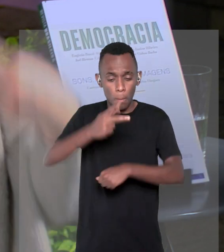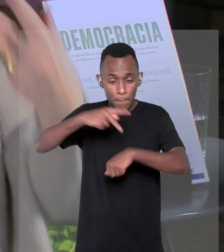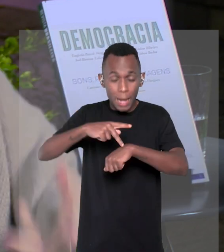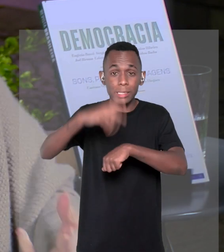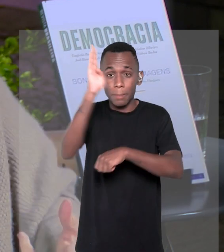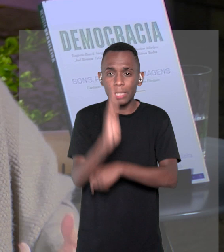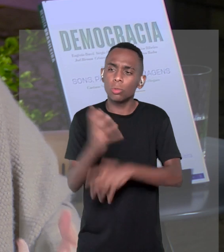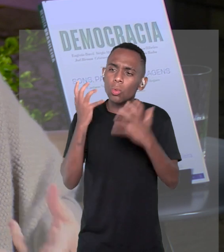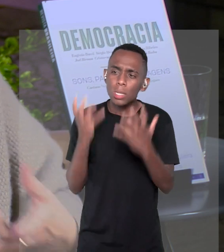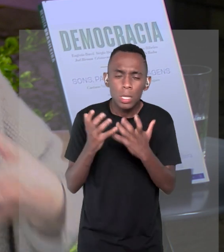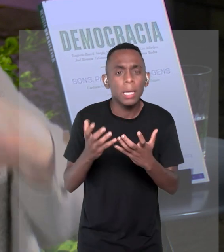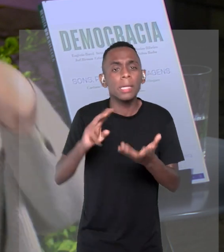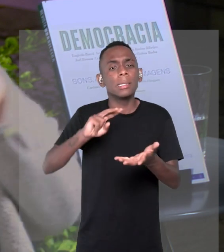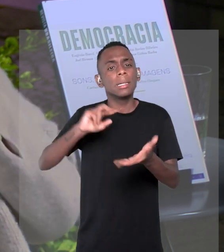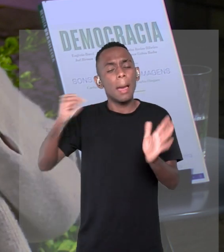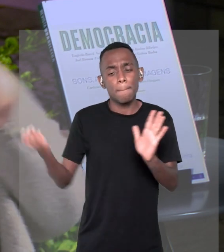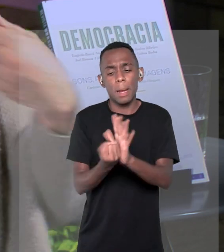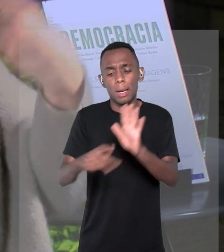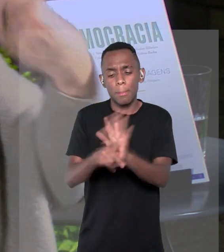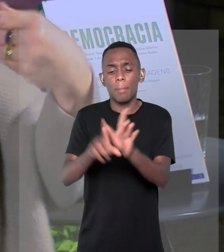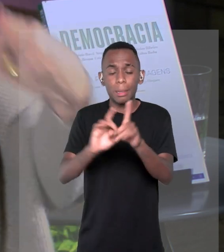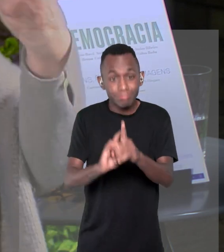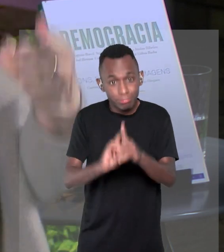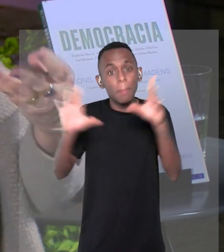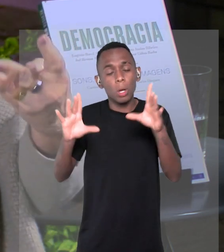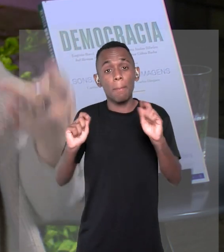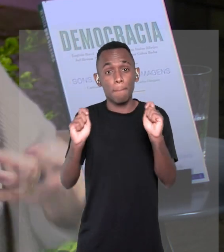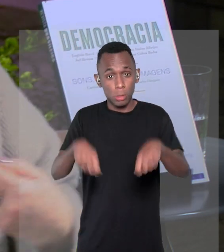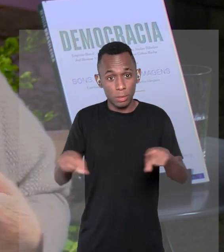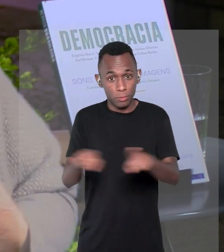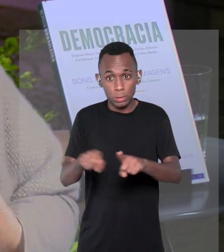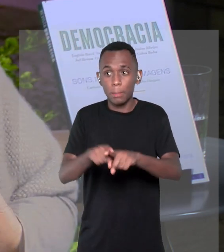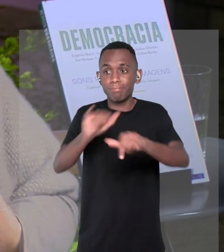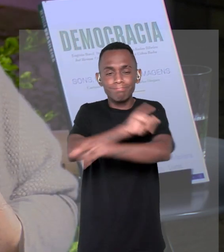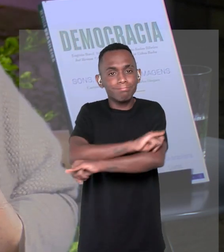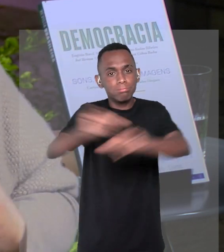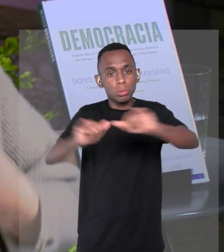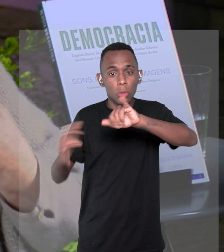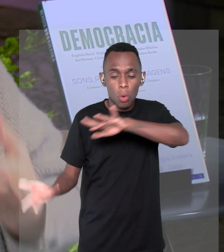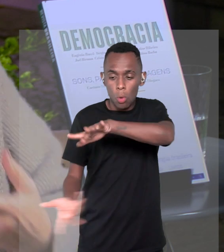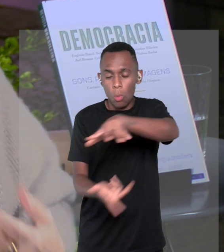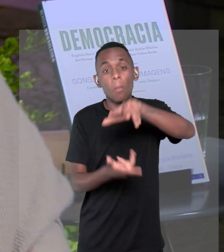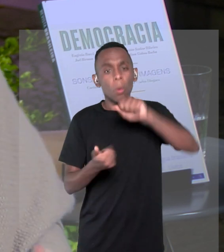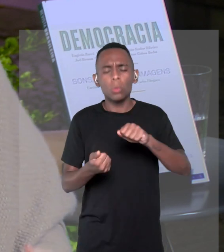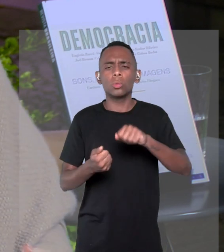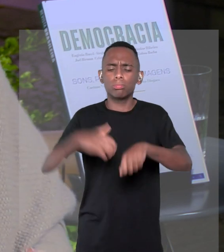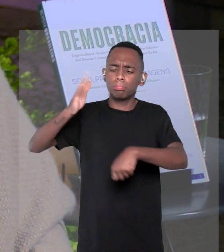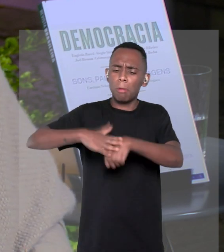país democrático e que possa dizer ao mundo quem ele é. Porque nós não